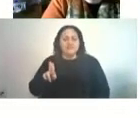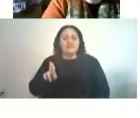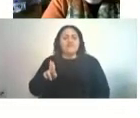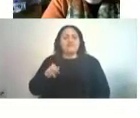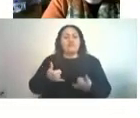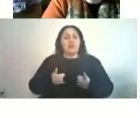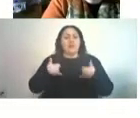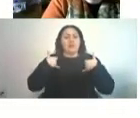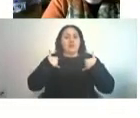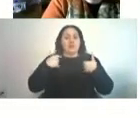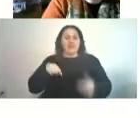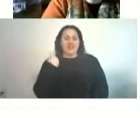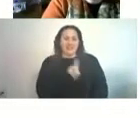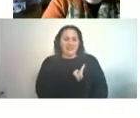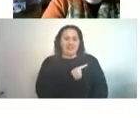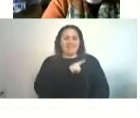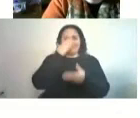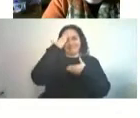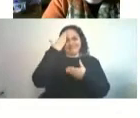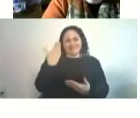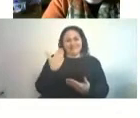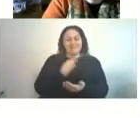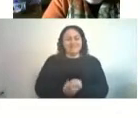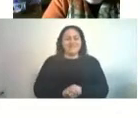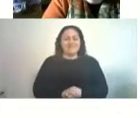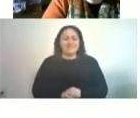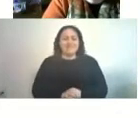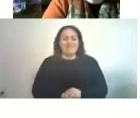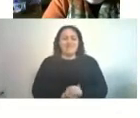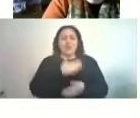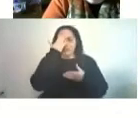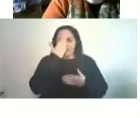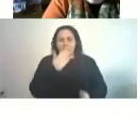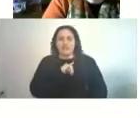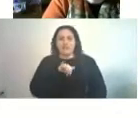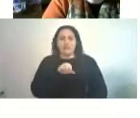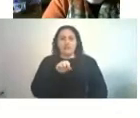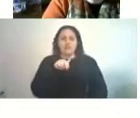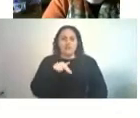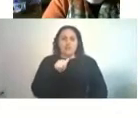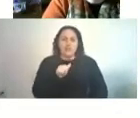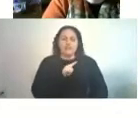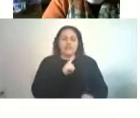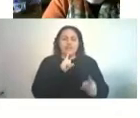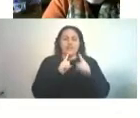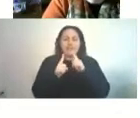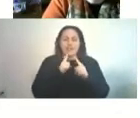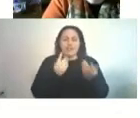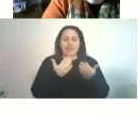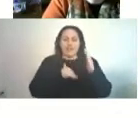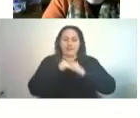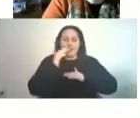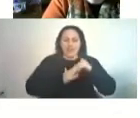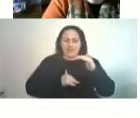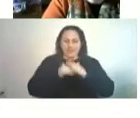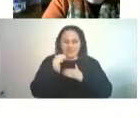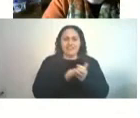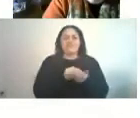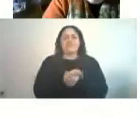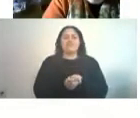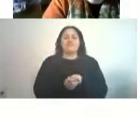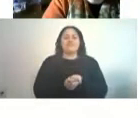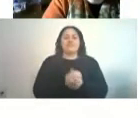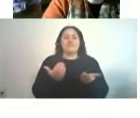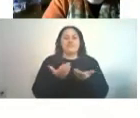nos deixa muito agradecidos. Muito obrigada para a Joana, que coordenou essa atividade agora, né, para